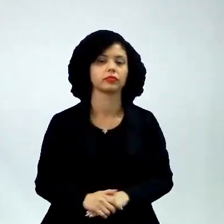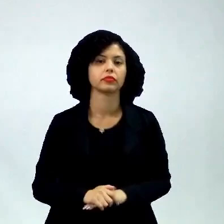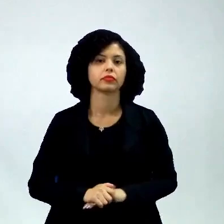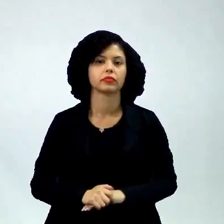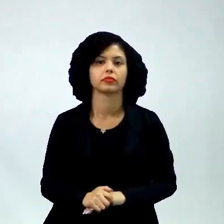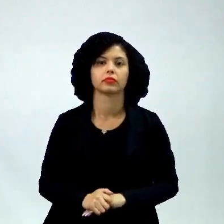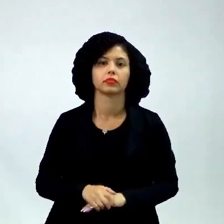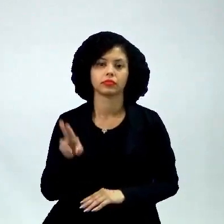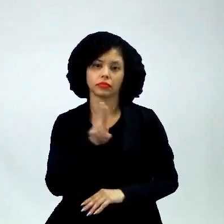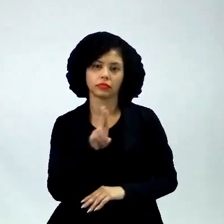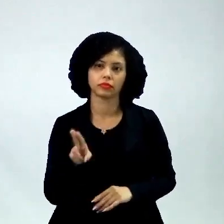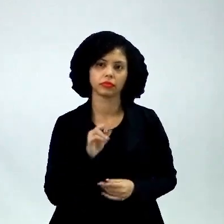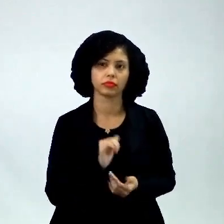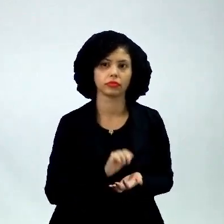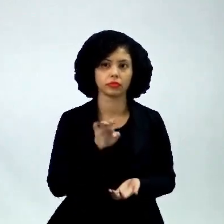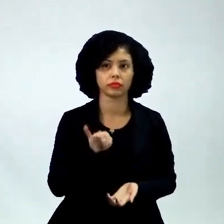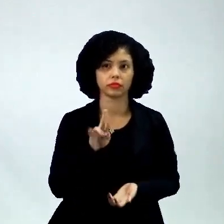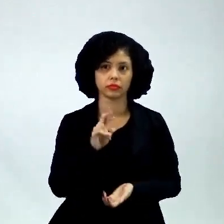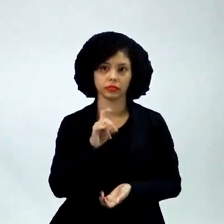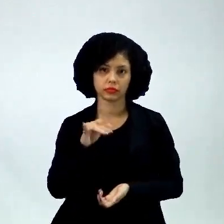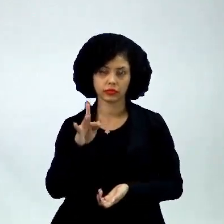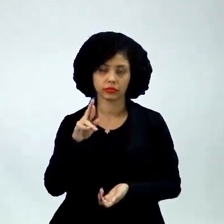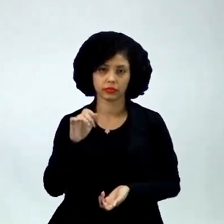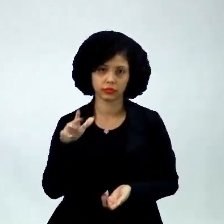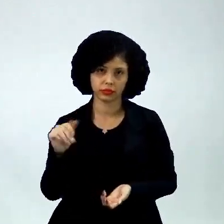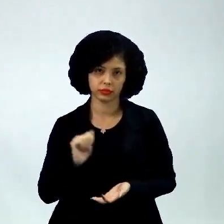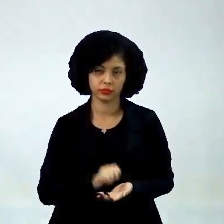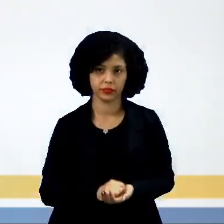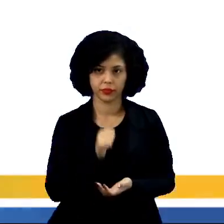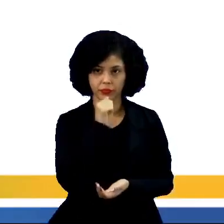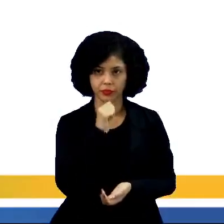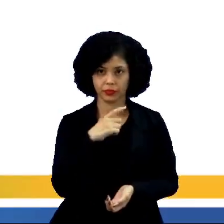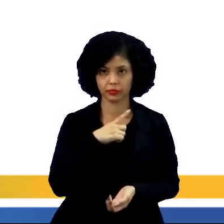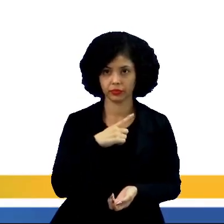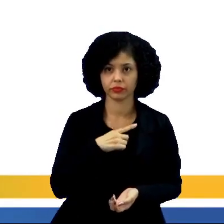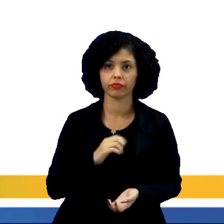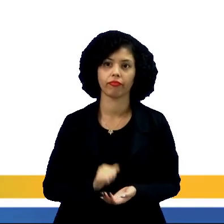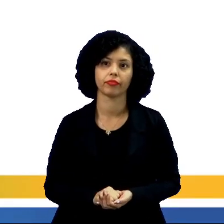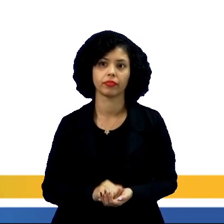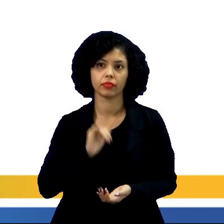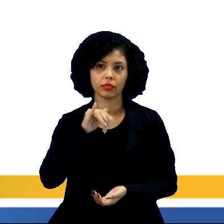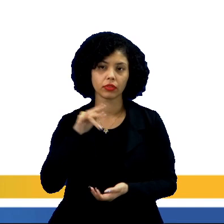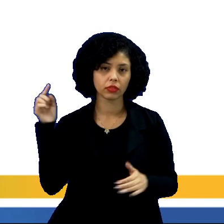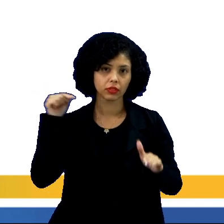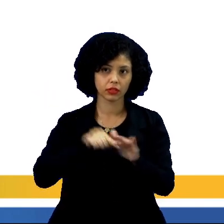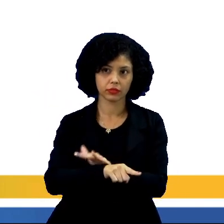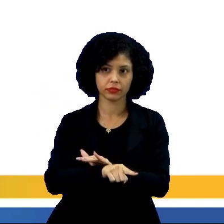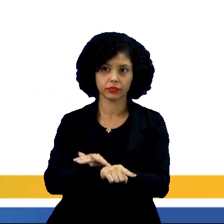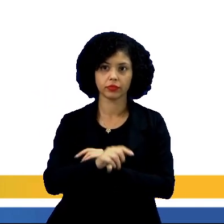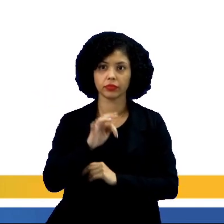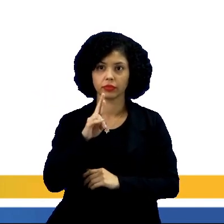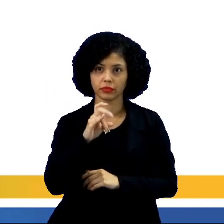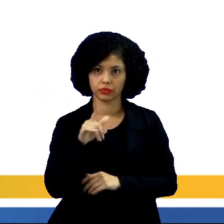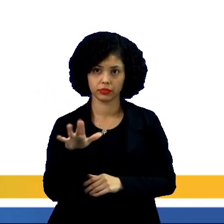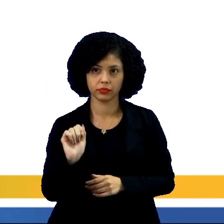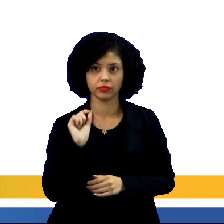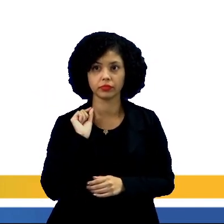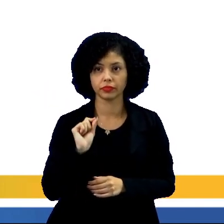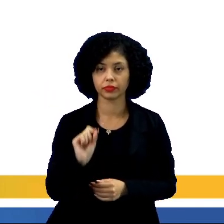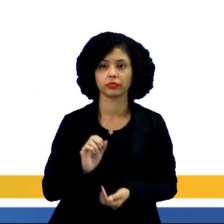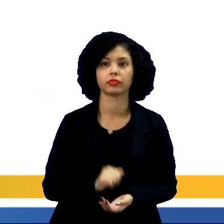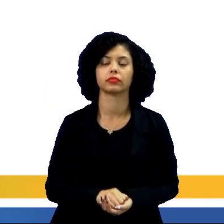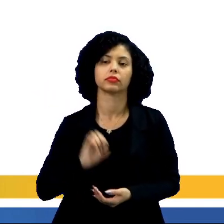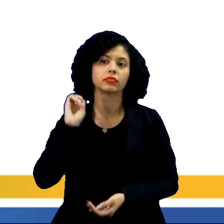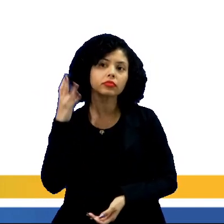árvores. Então, a gente chama aí de evapotranspiração. E tem também a infiltração. O que é a